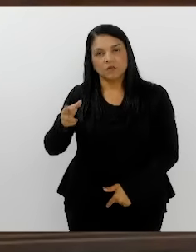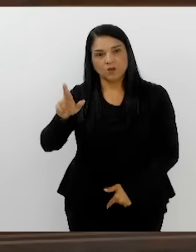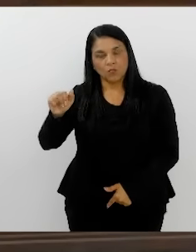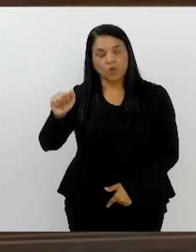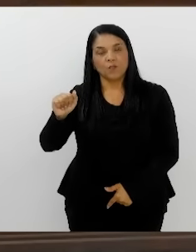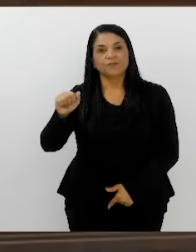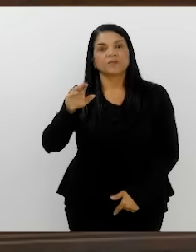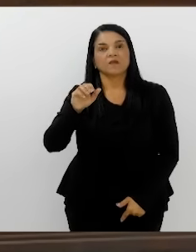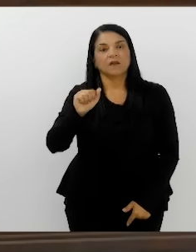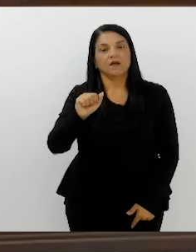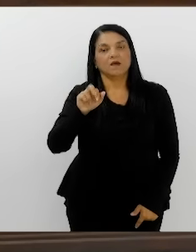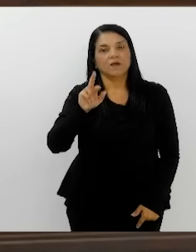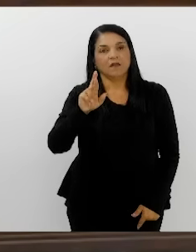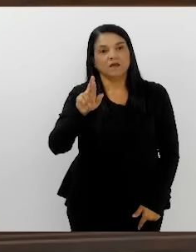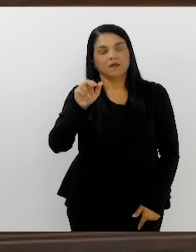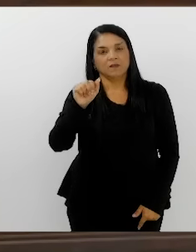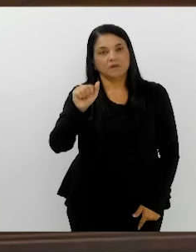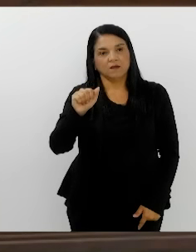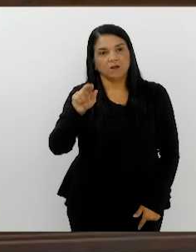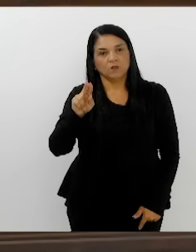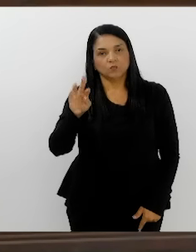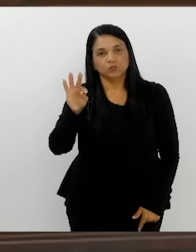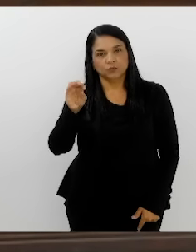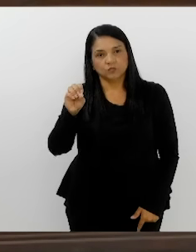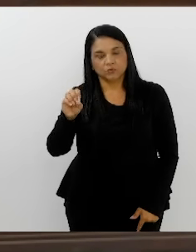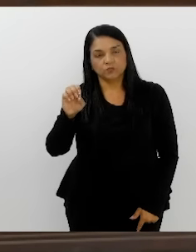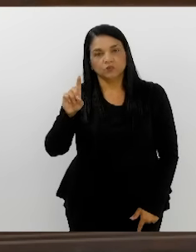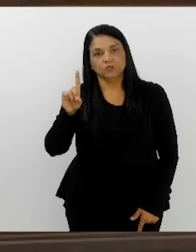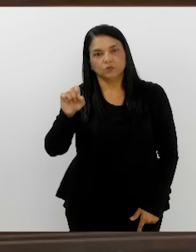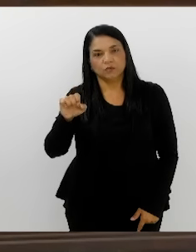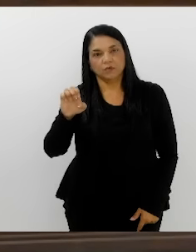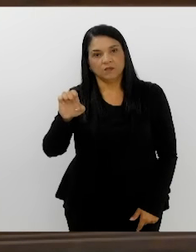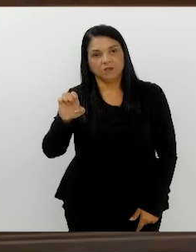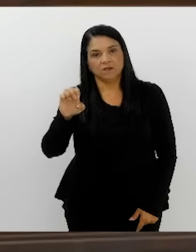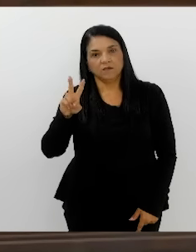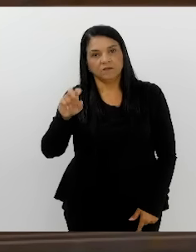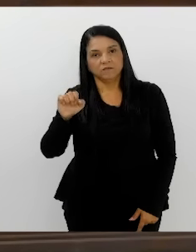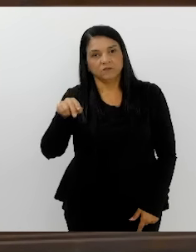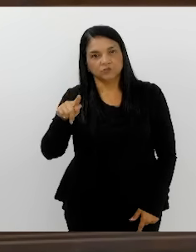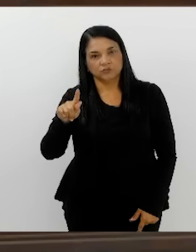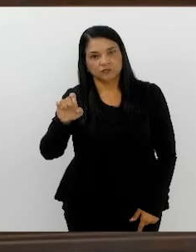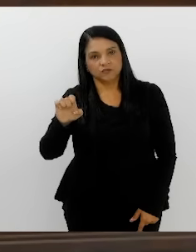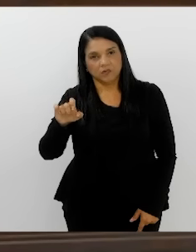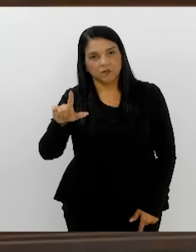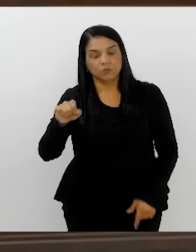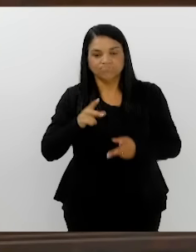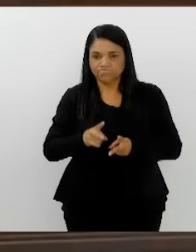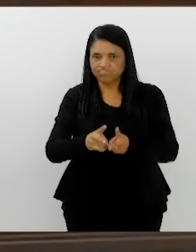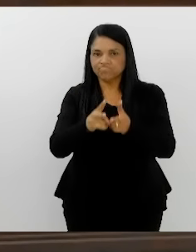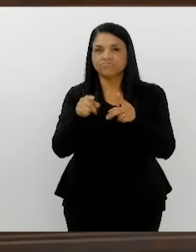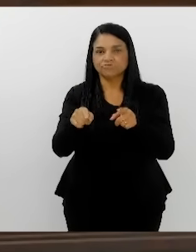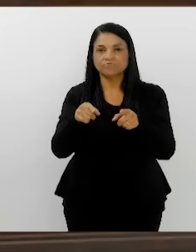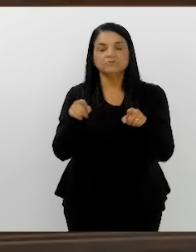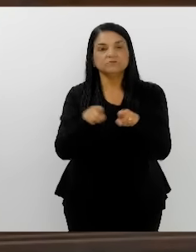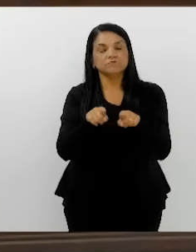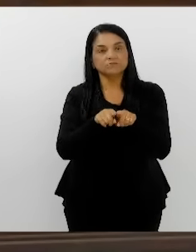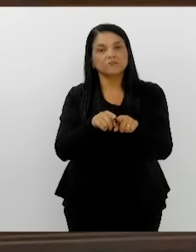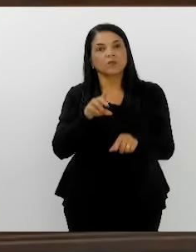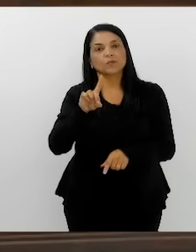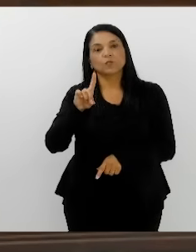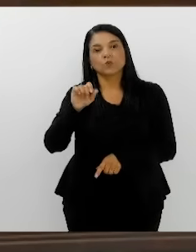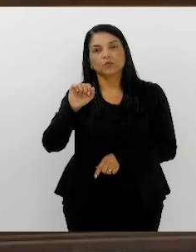Evangelho continuam em pé, e com toda certeza, não só como Dom Pelaio reconquistando ali a